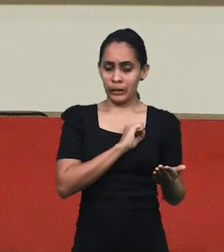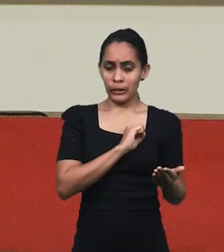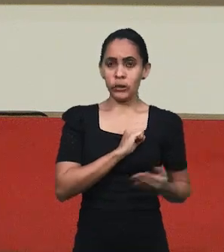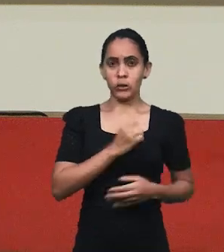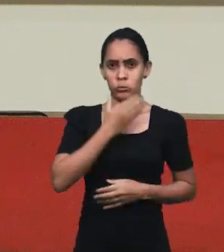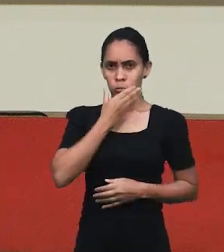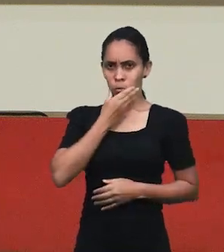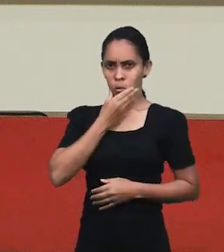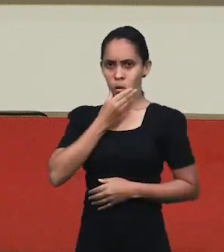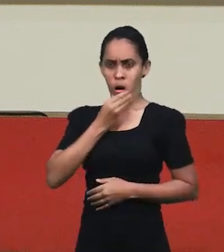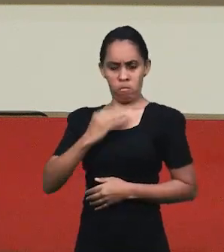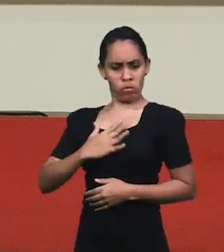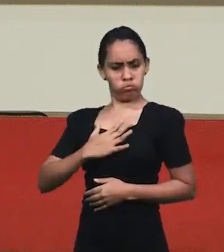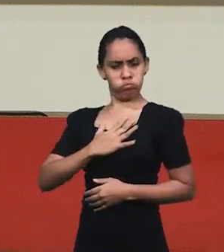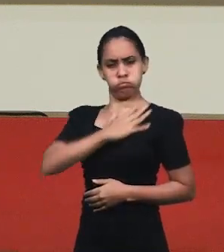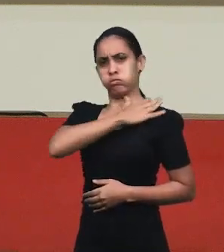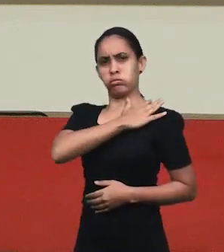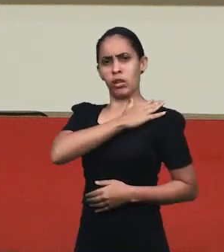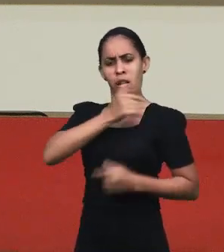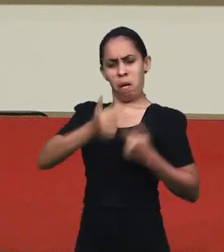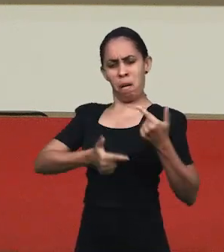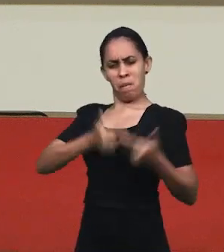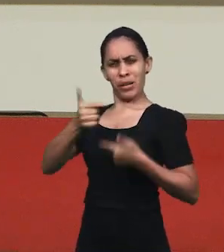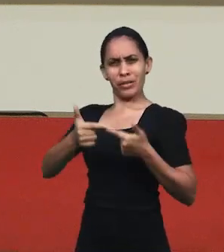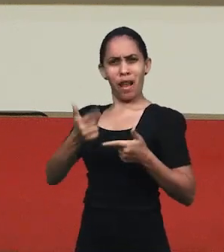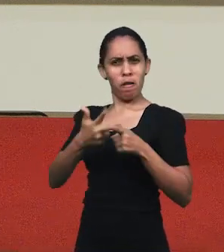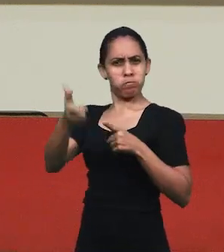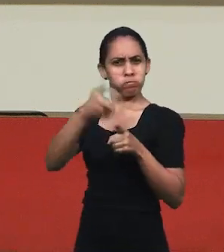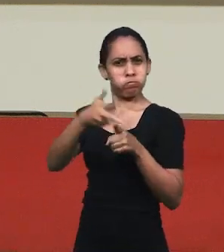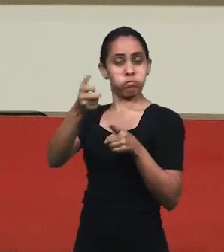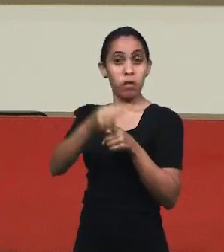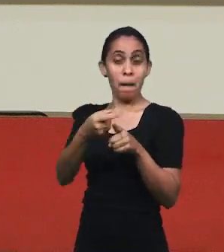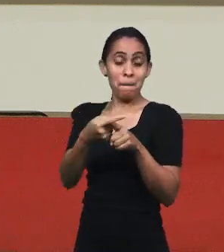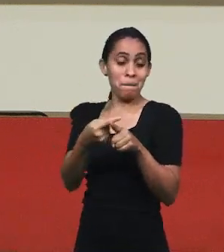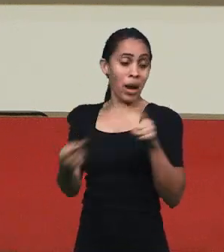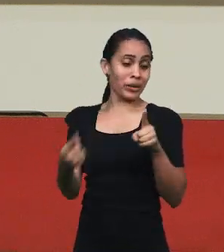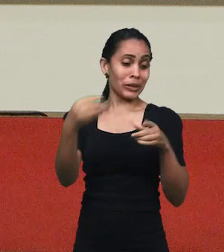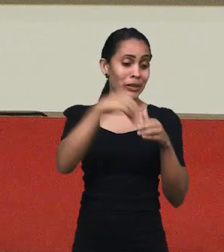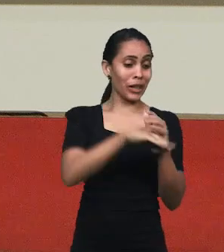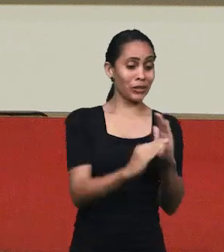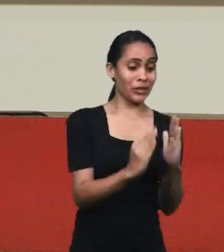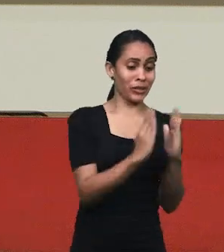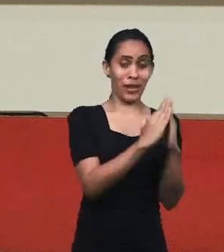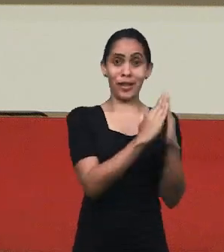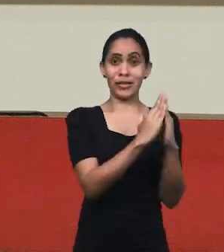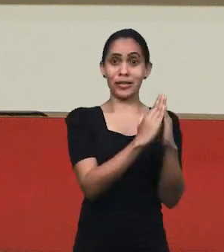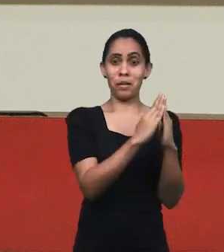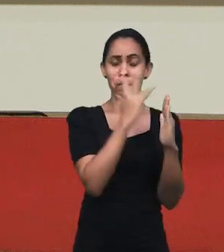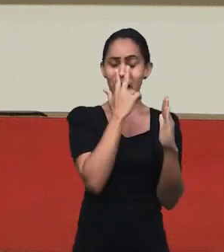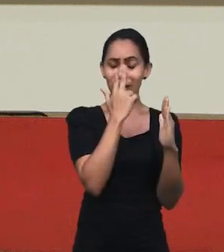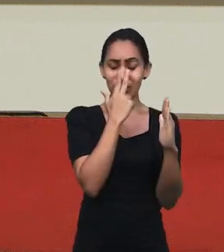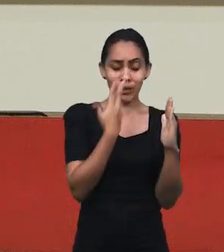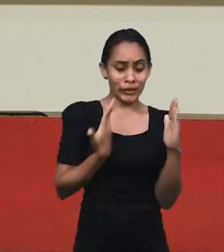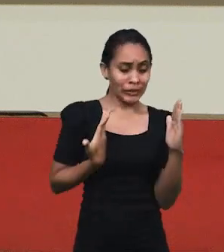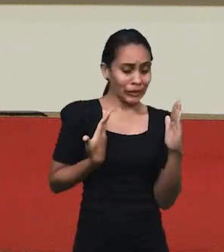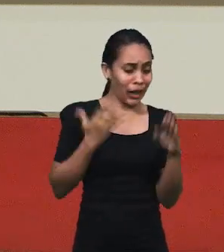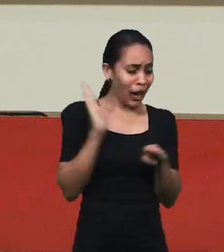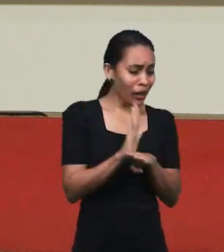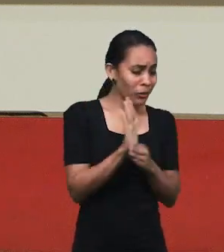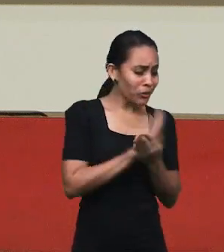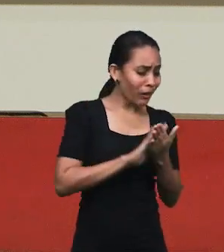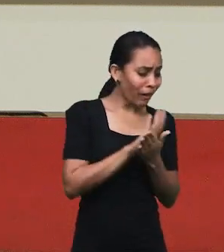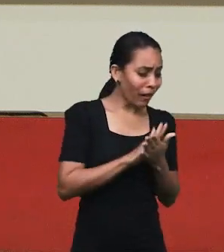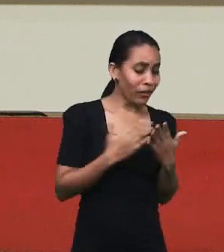esse, um centurião romano que já tinha vencido tantas batalhas, mas estava perdendo a batalha dentro de